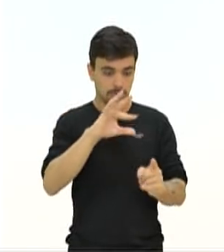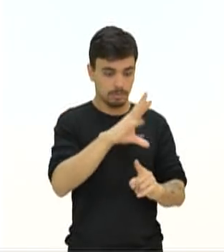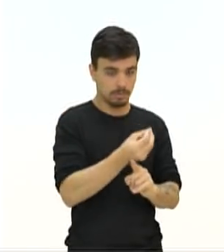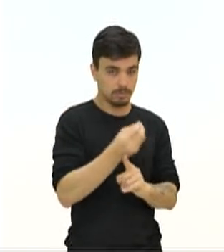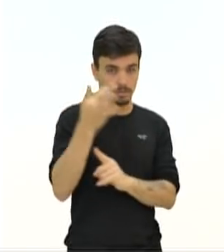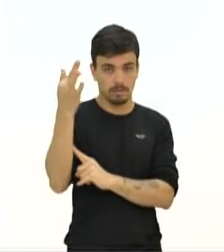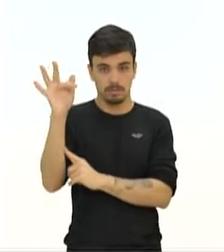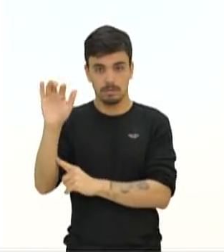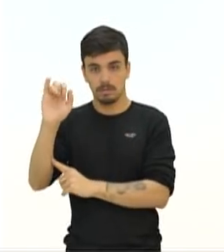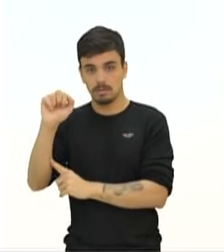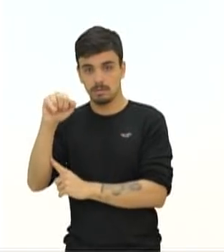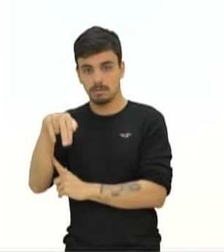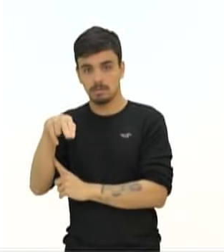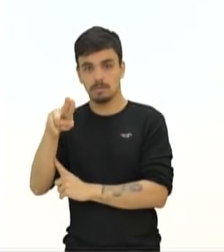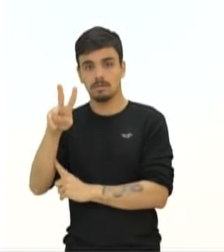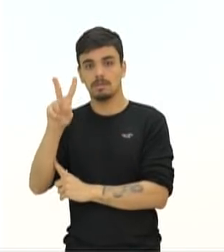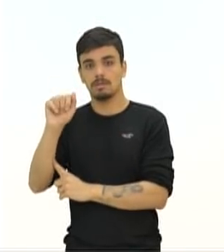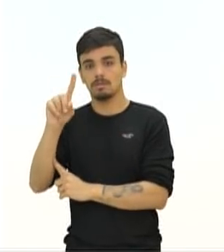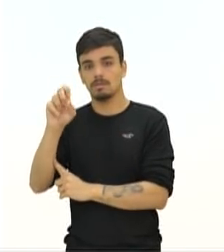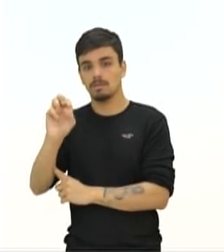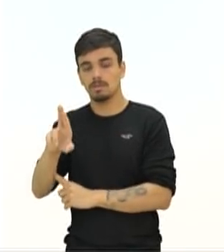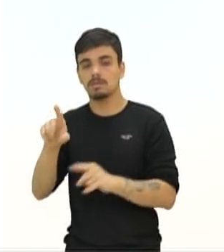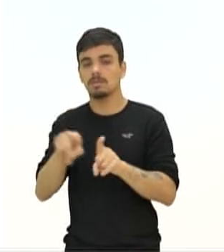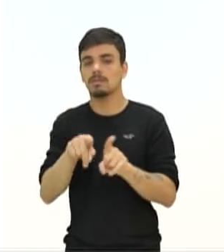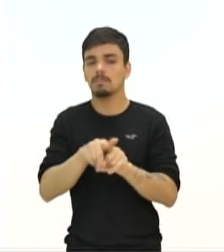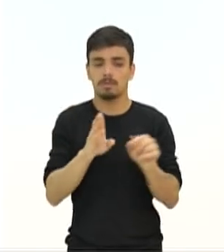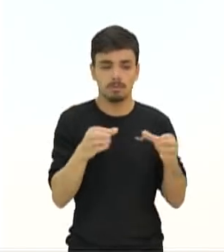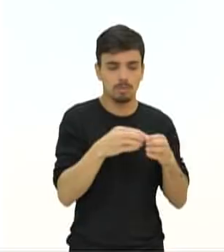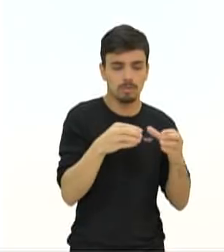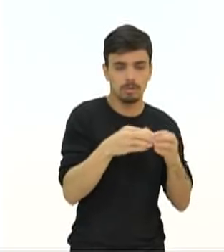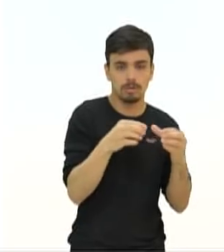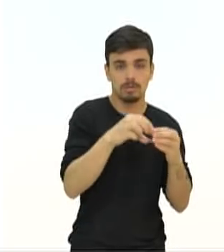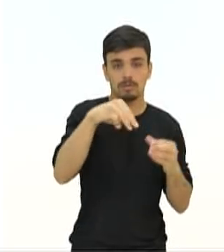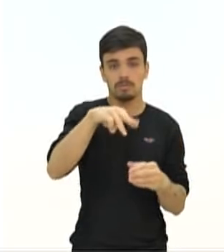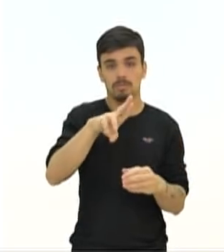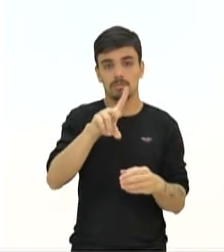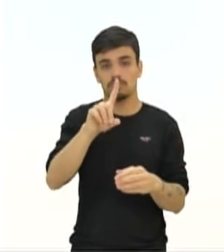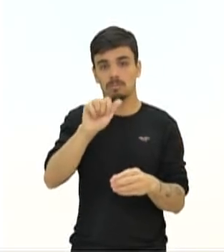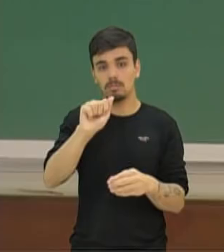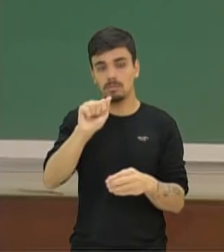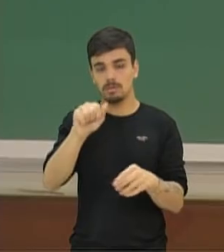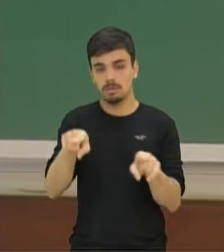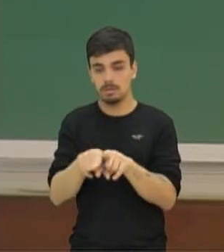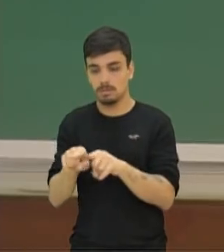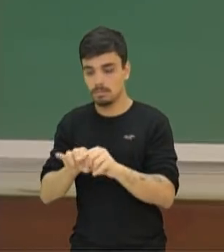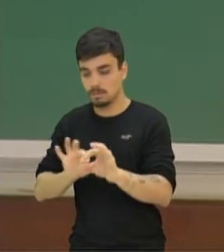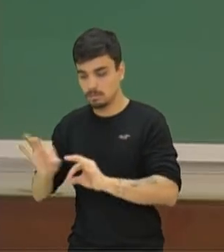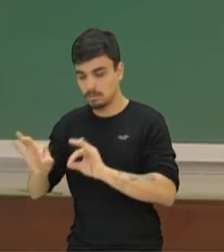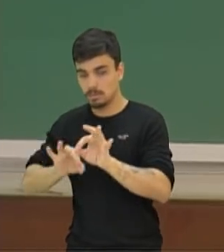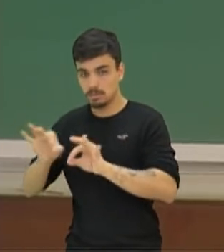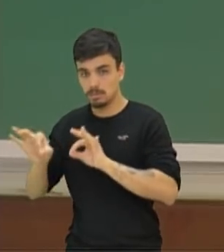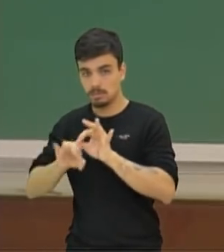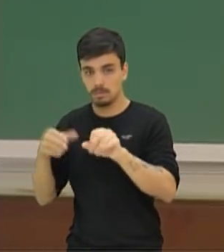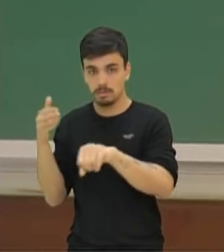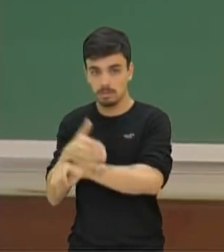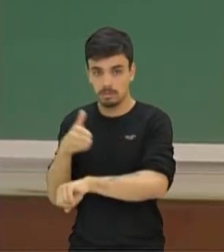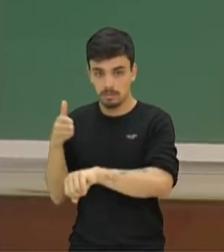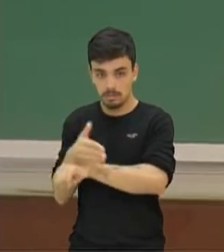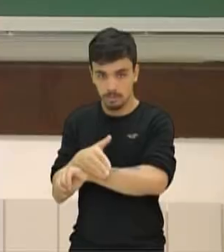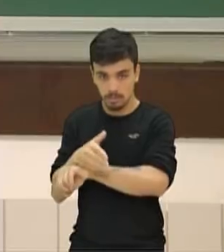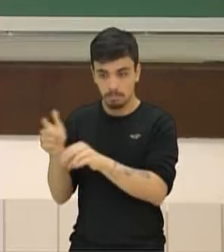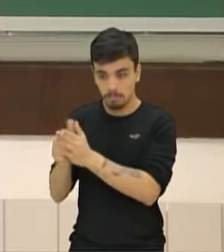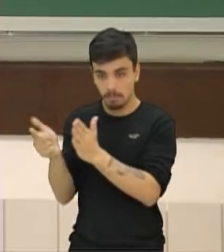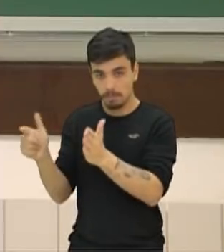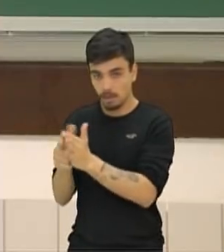francês Invader, e também falamos do coletivo Muda e o projeto de intervenção azulejo de papel do Poro, né?